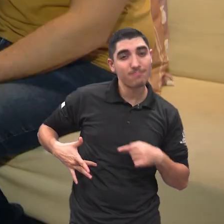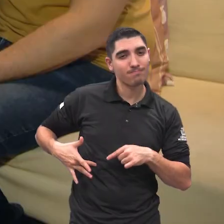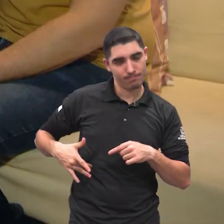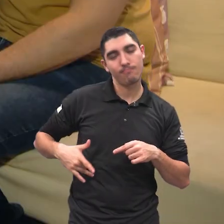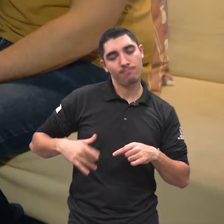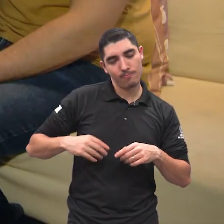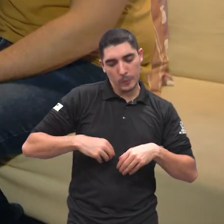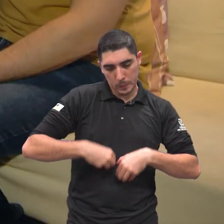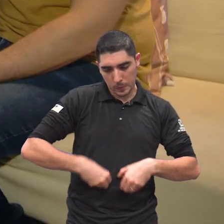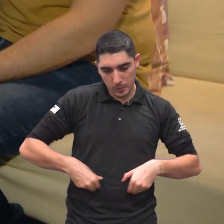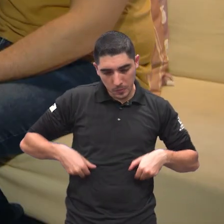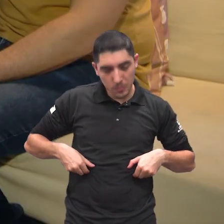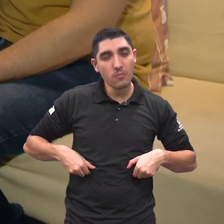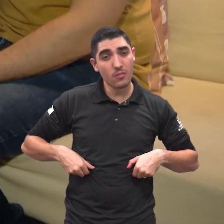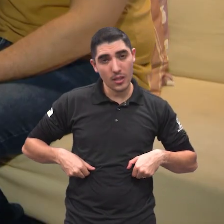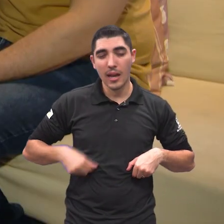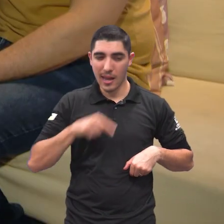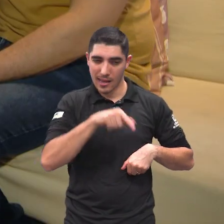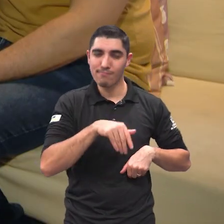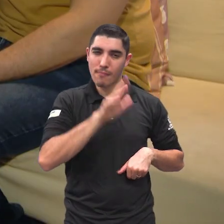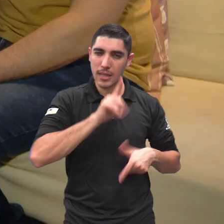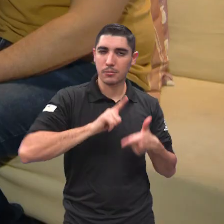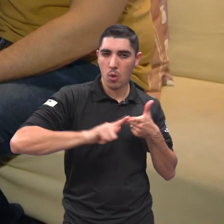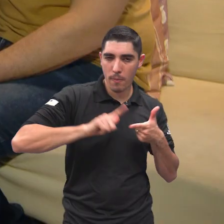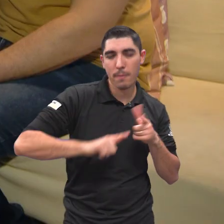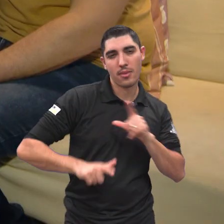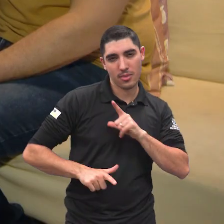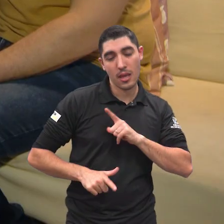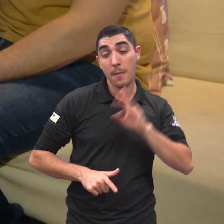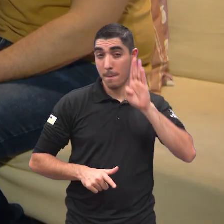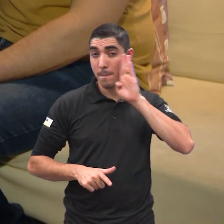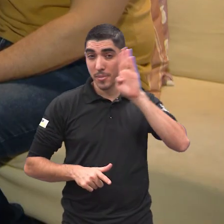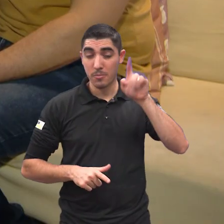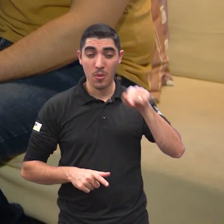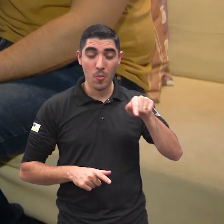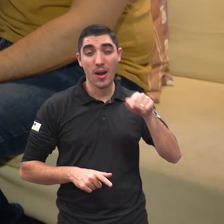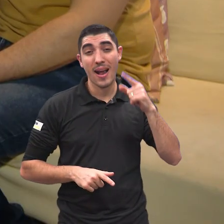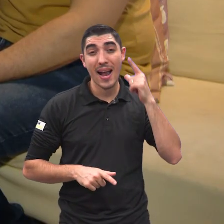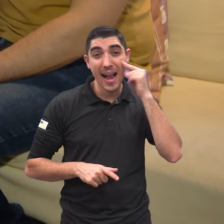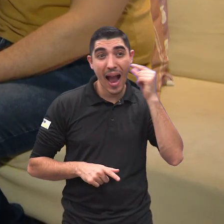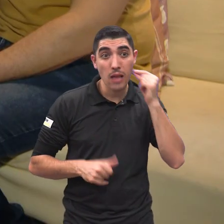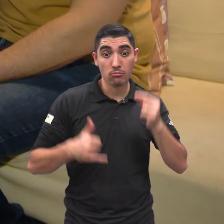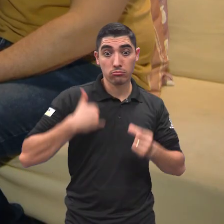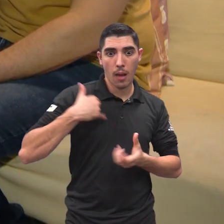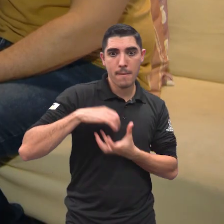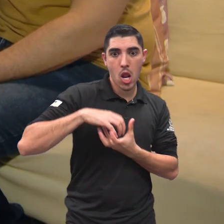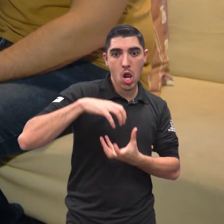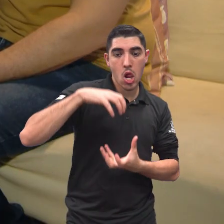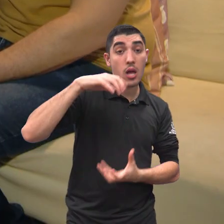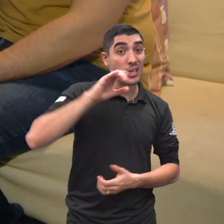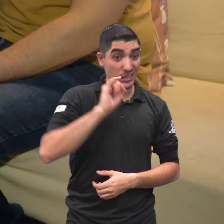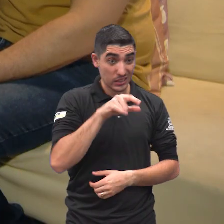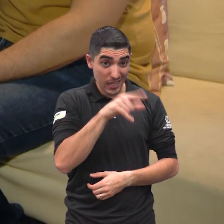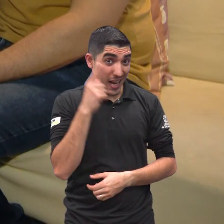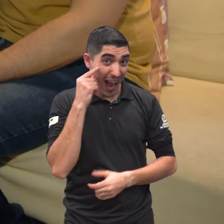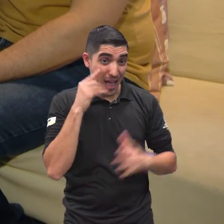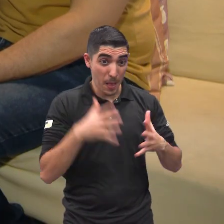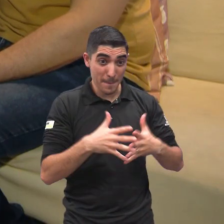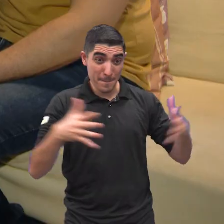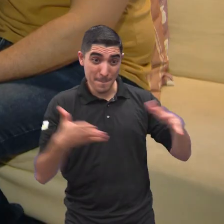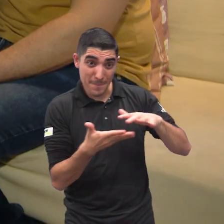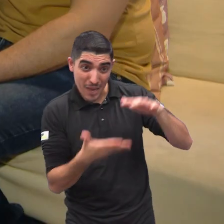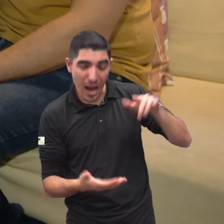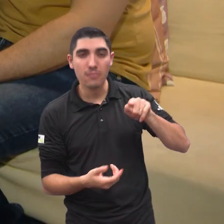mundo já sabe que ela é uma questão muito preocupante, né, ainda mais com gatos vivendo muito hoje em dia. E os gatos maiores,